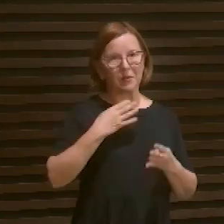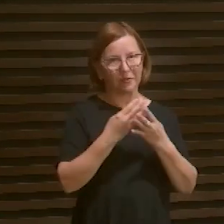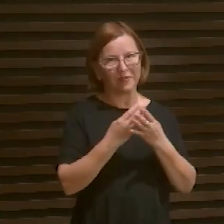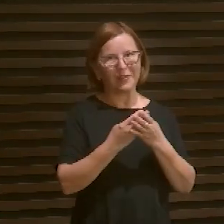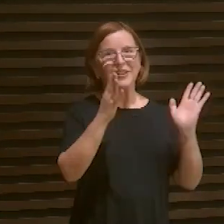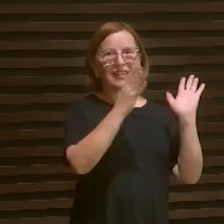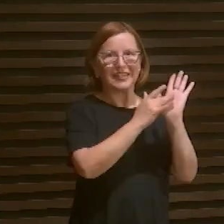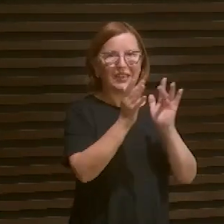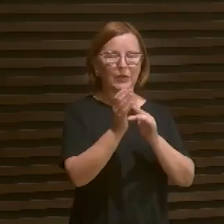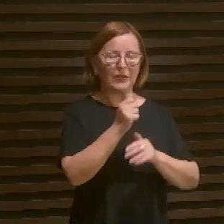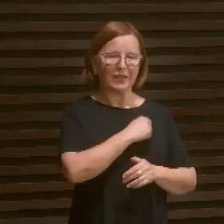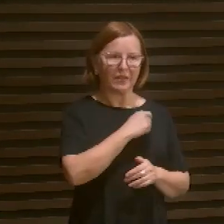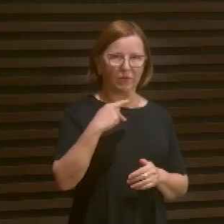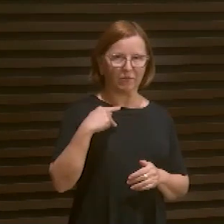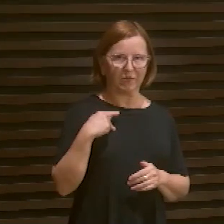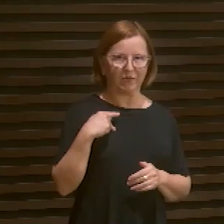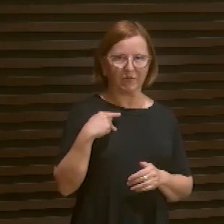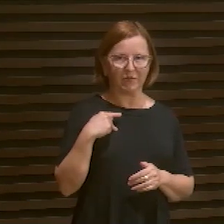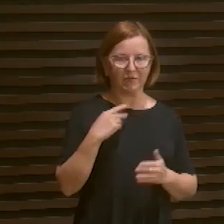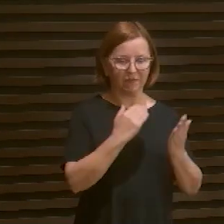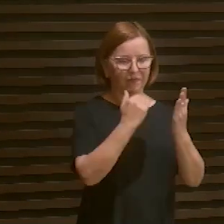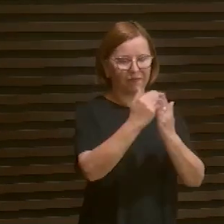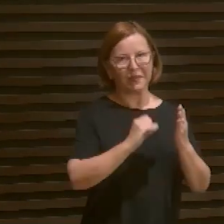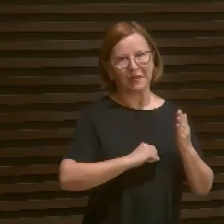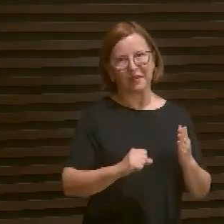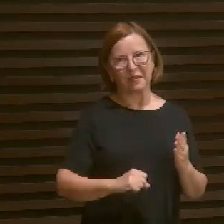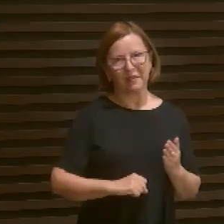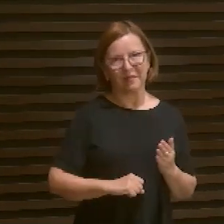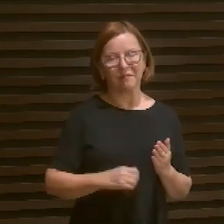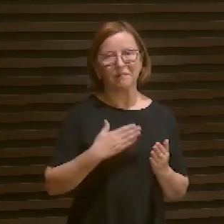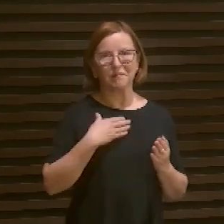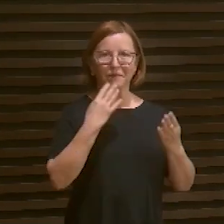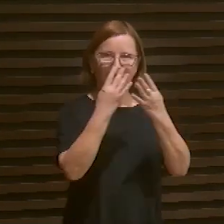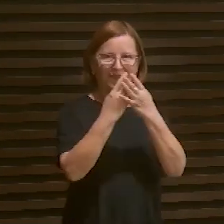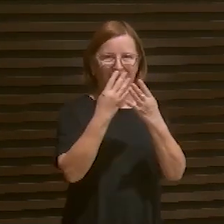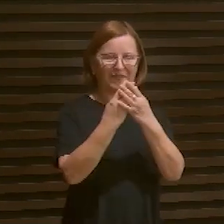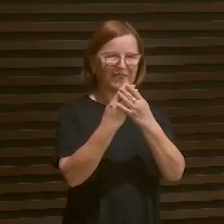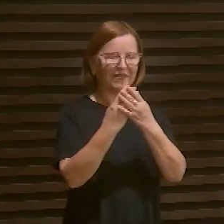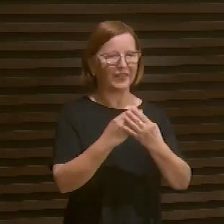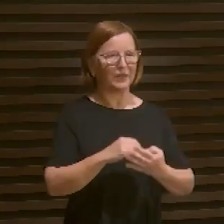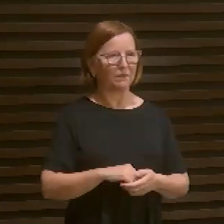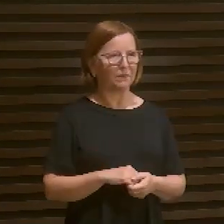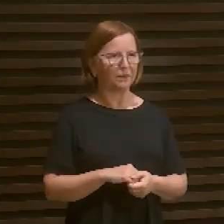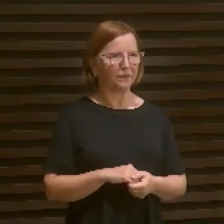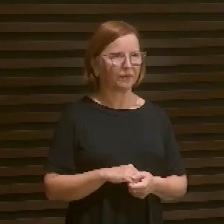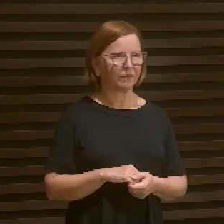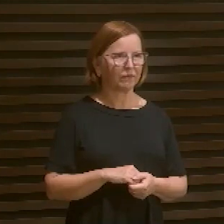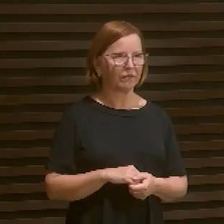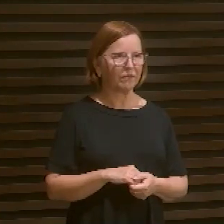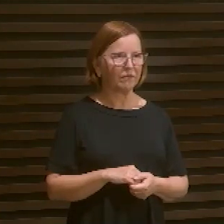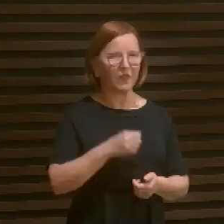o apóstolo e sumo sacerdote da minha confissão. No